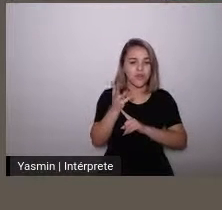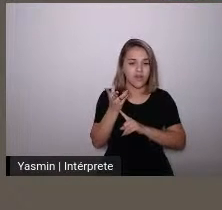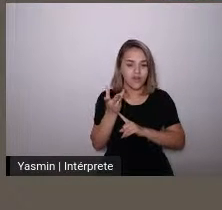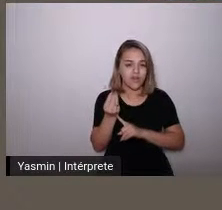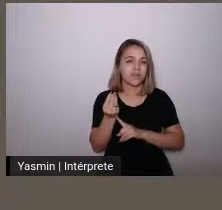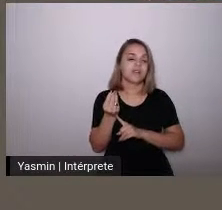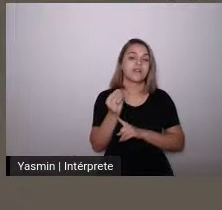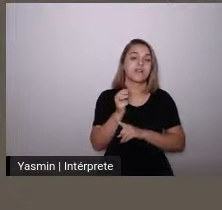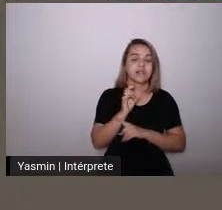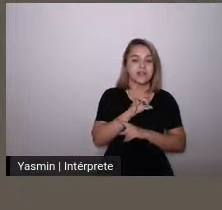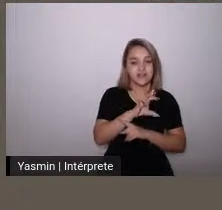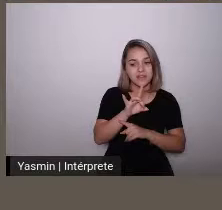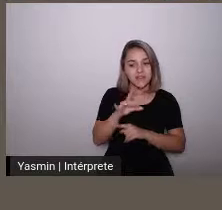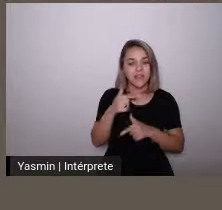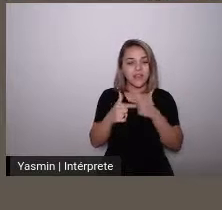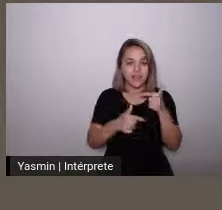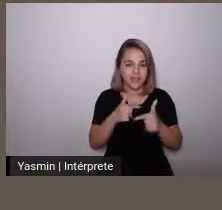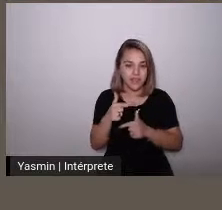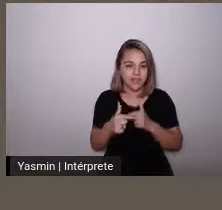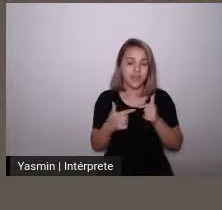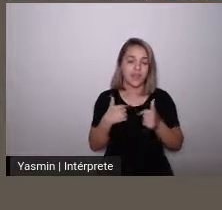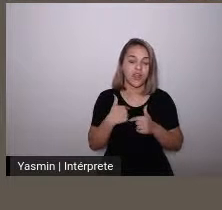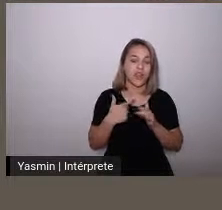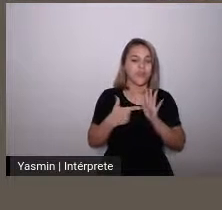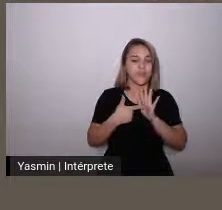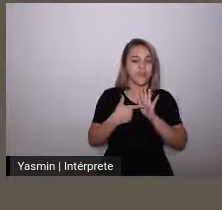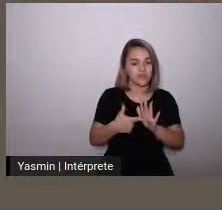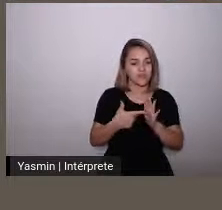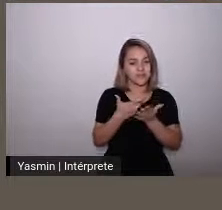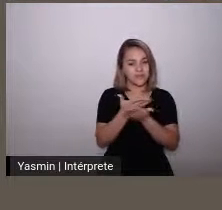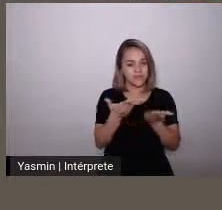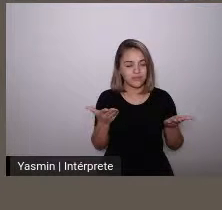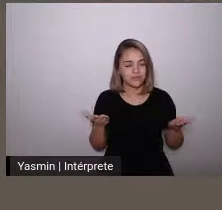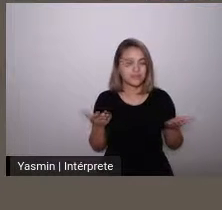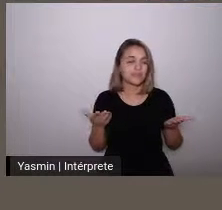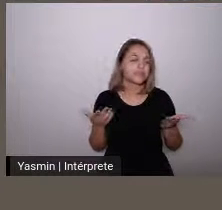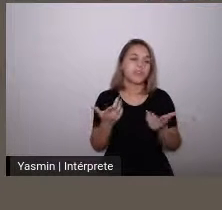dos trabalhos. Eu vou mostrar para vocês